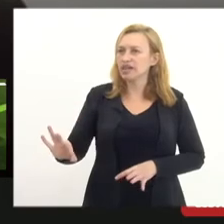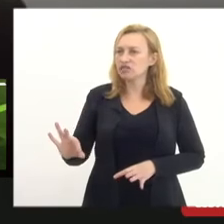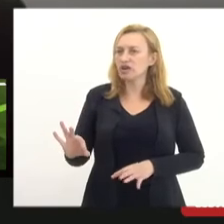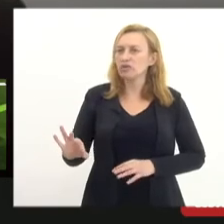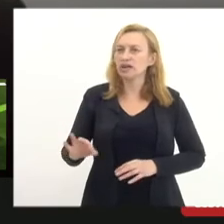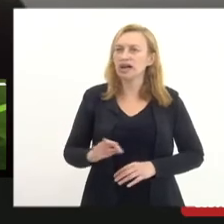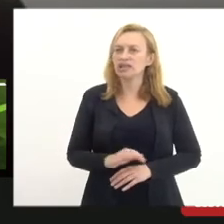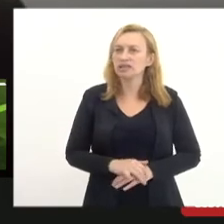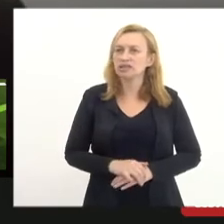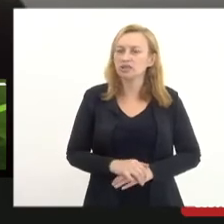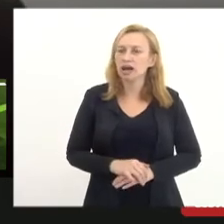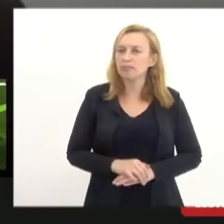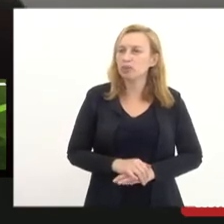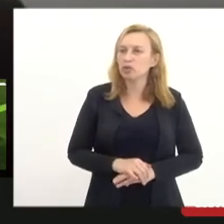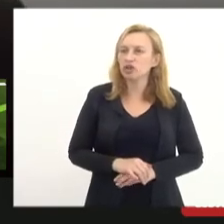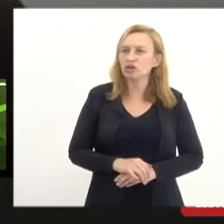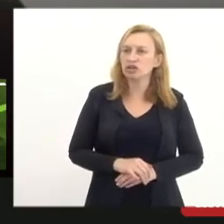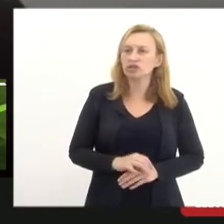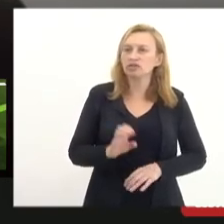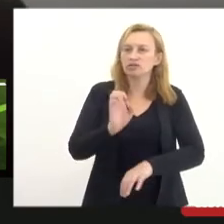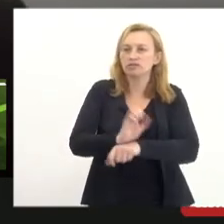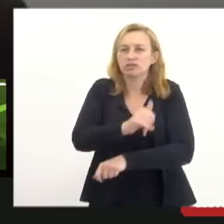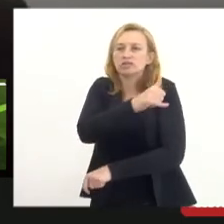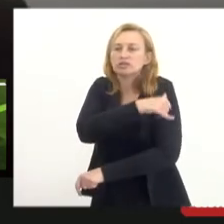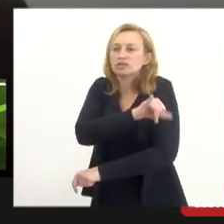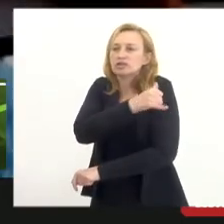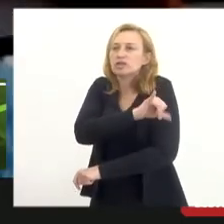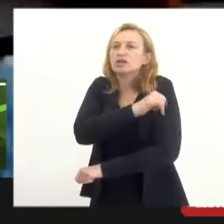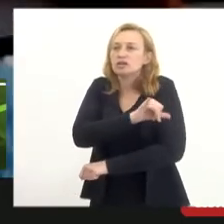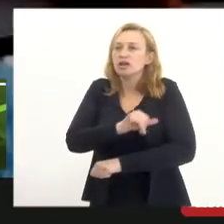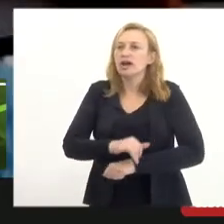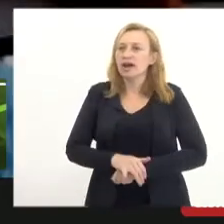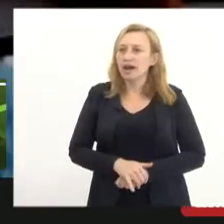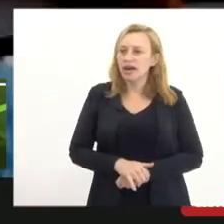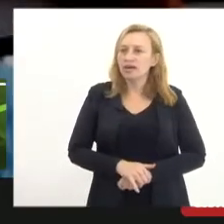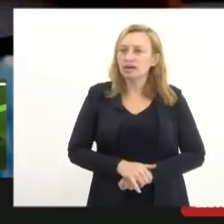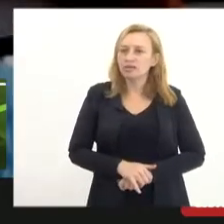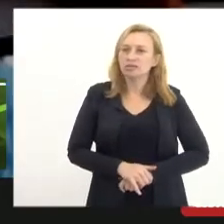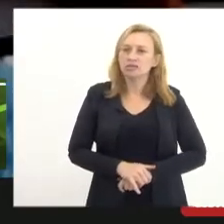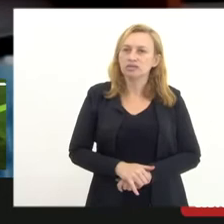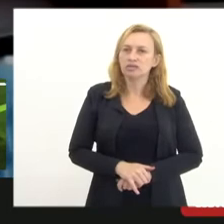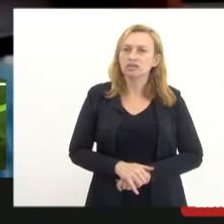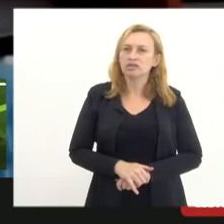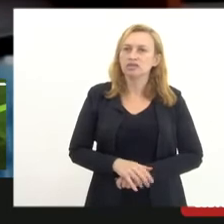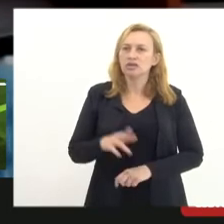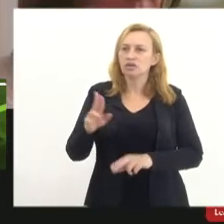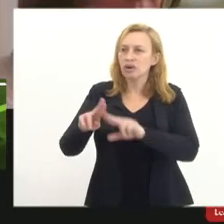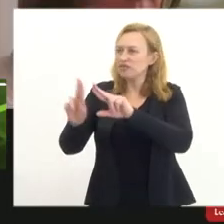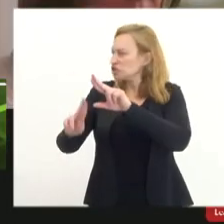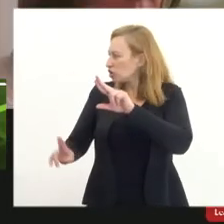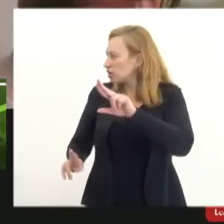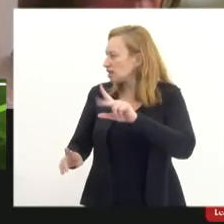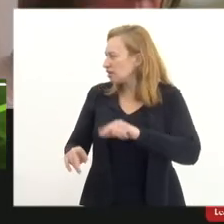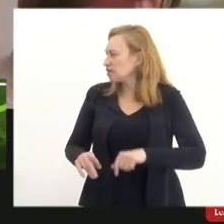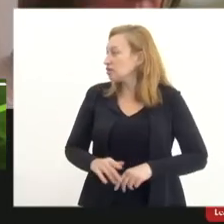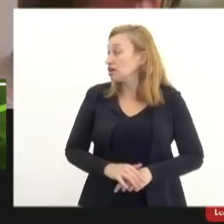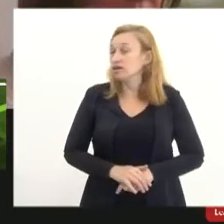é despendido aqui no estado do Rio de Janeiro. A UFRJ é grande parceira nossa,